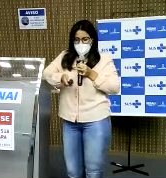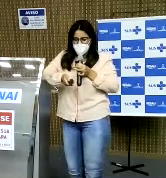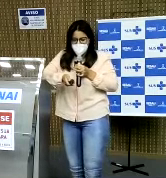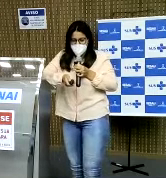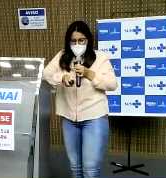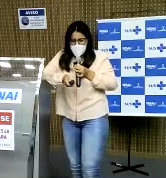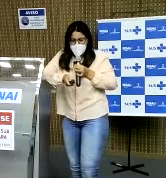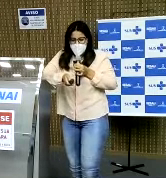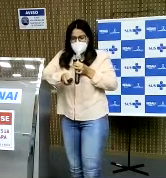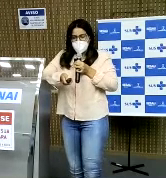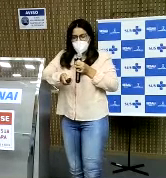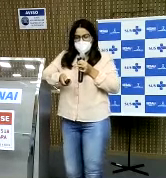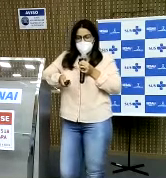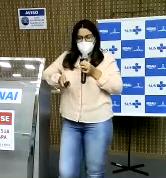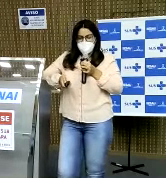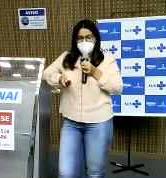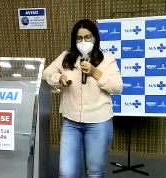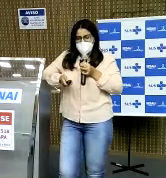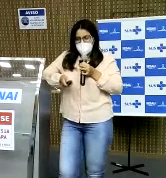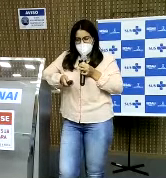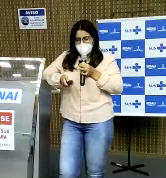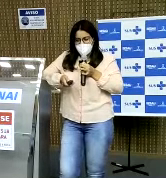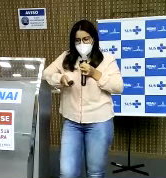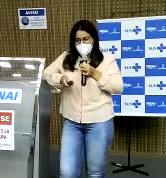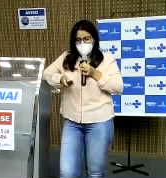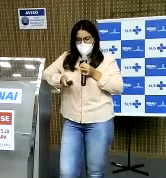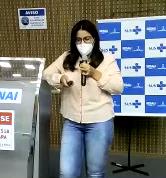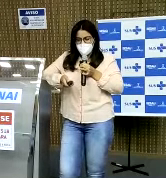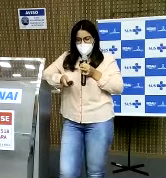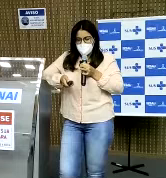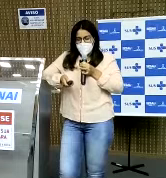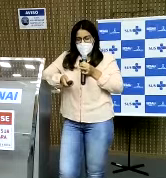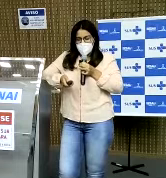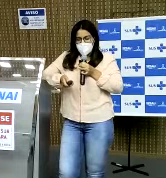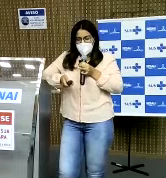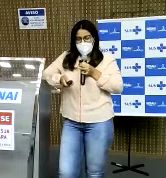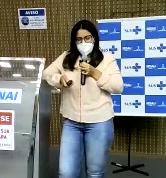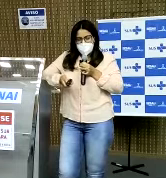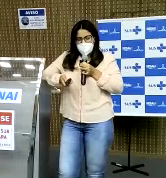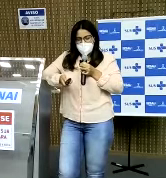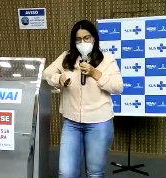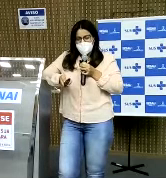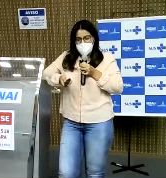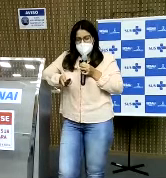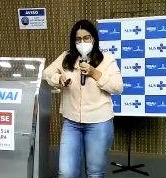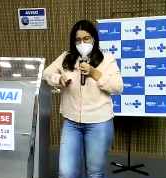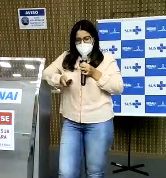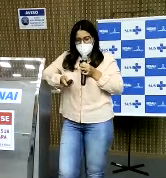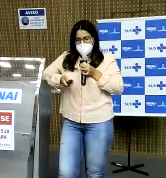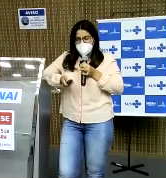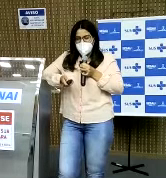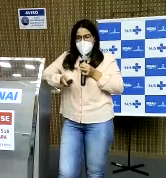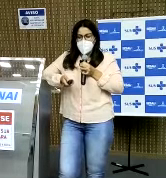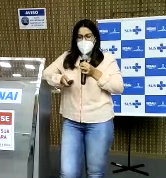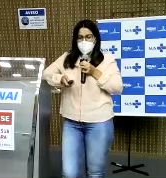11 a 19 anos. Nossa população é de 1.364. Em 2020, foram abrangidos